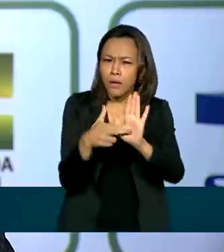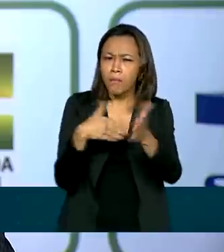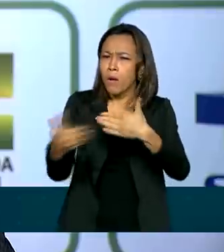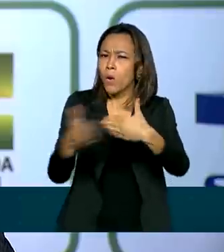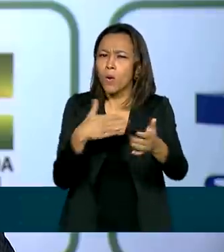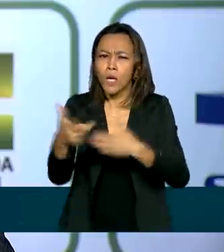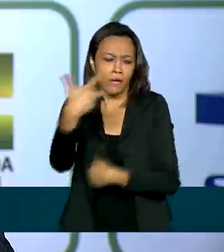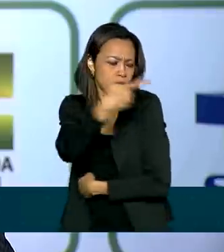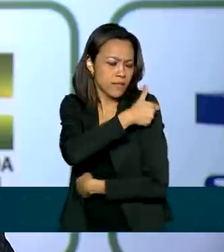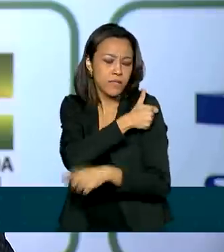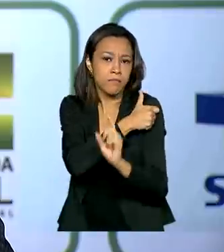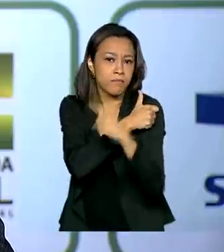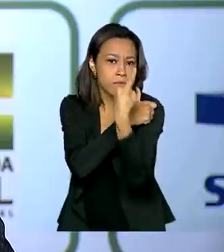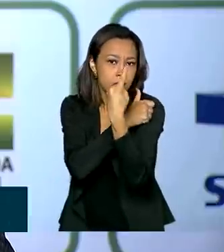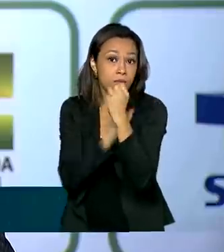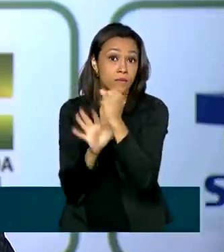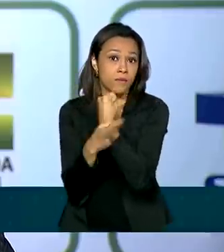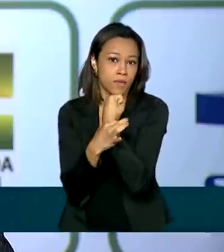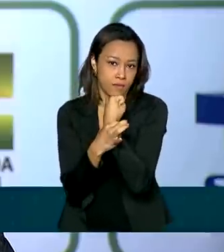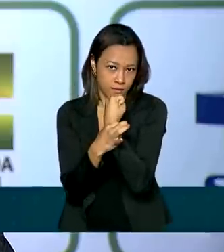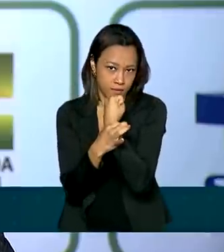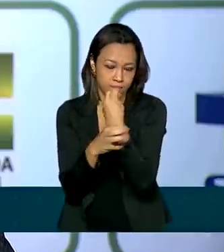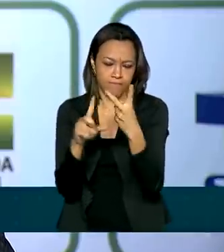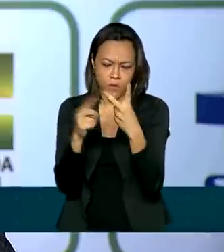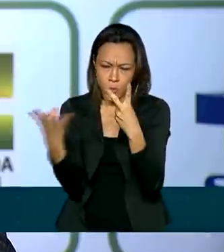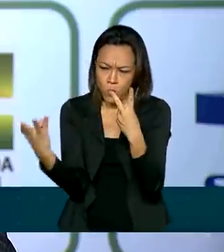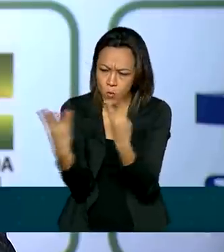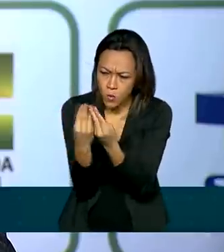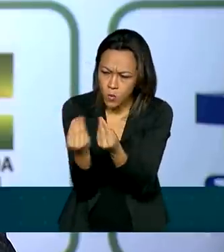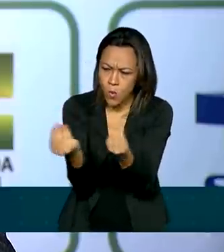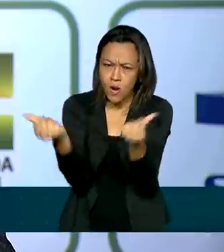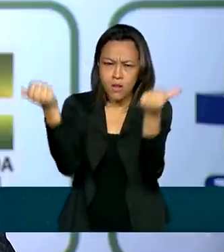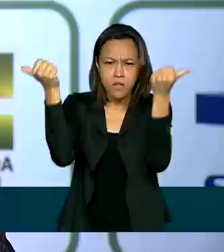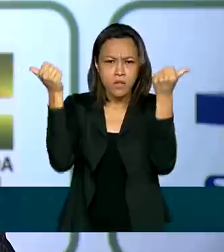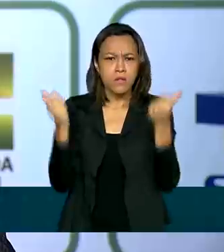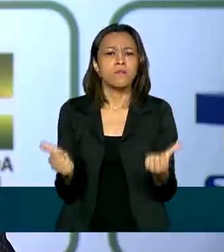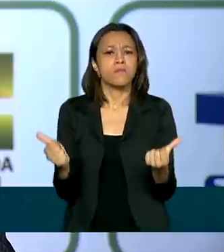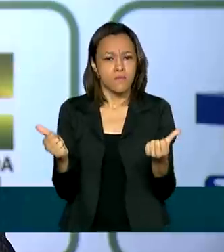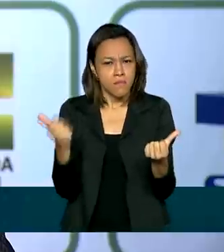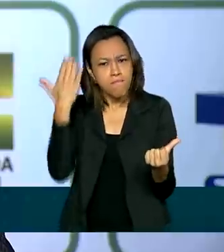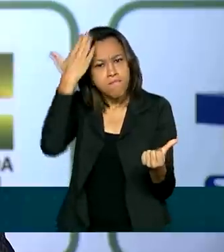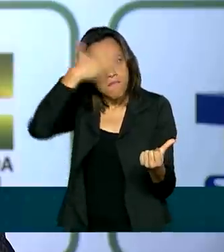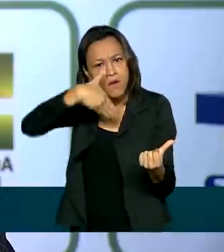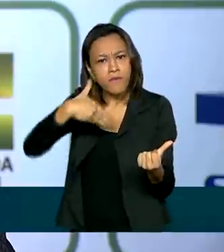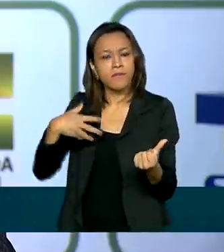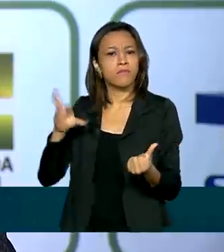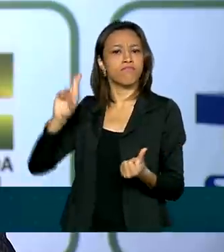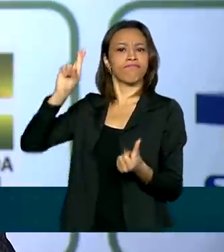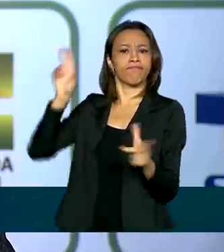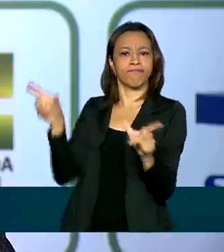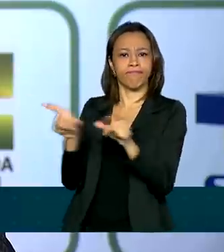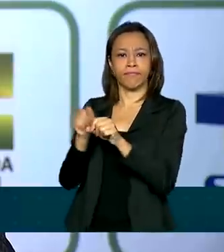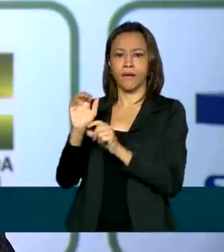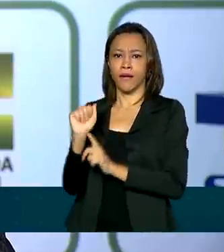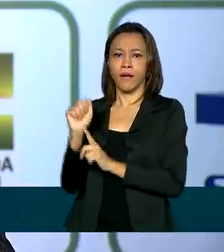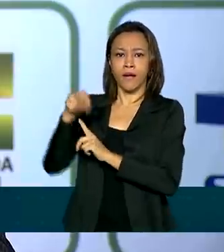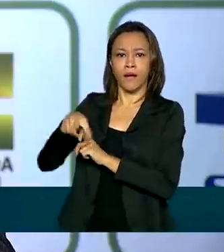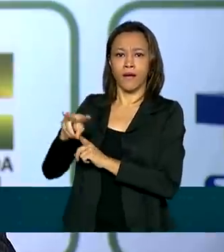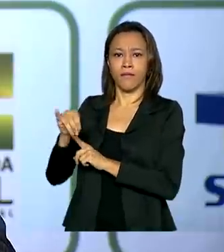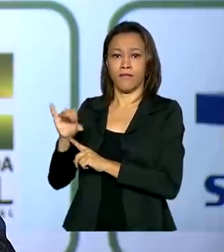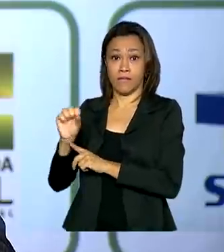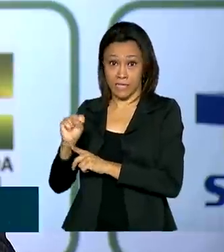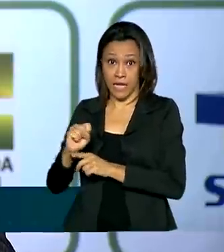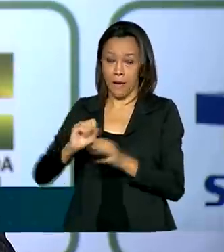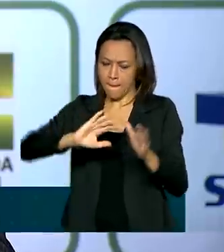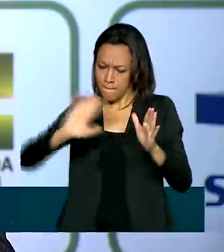prima pela segurança, eficácia, ambos conforme a aprovação da Anvisa, produção em escala